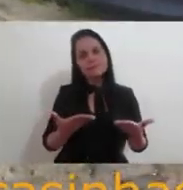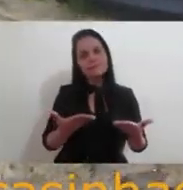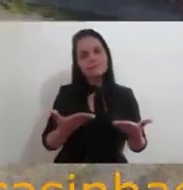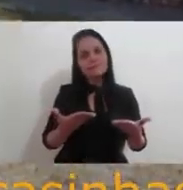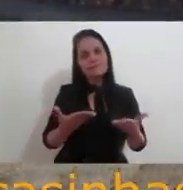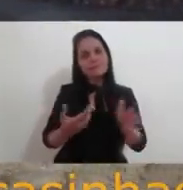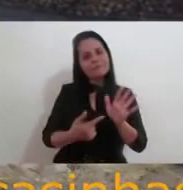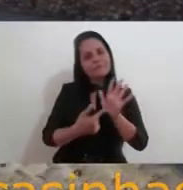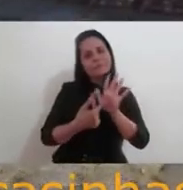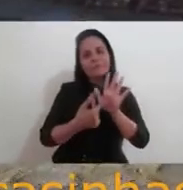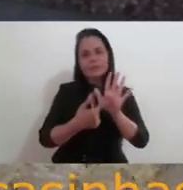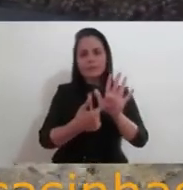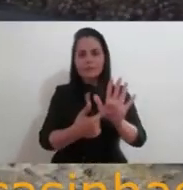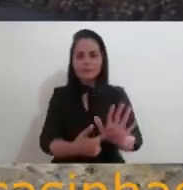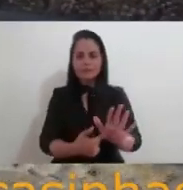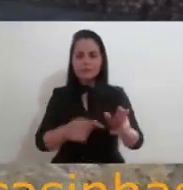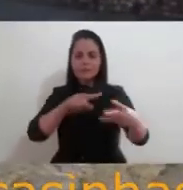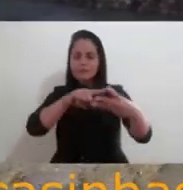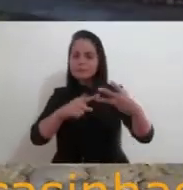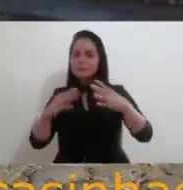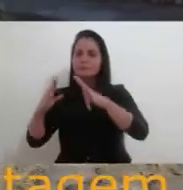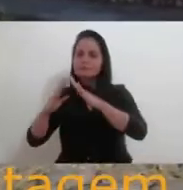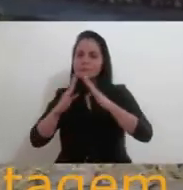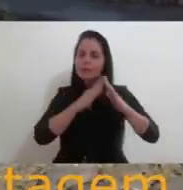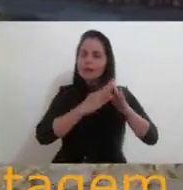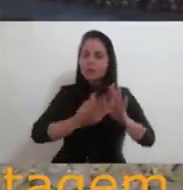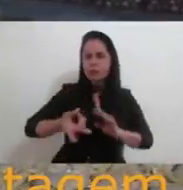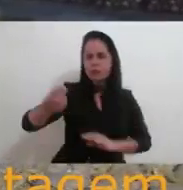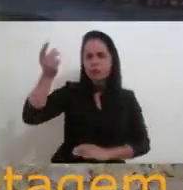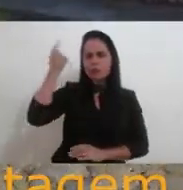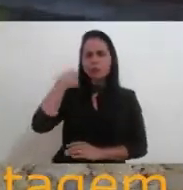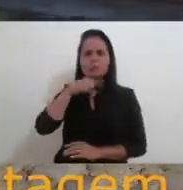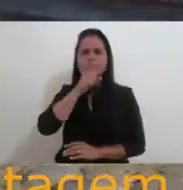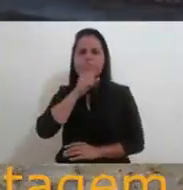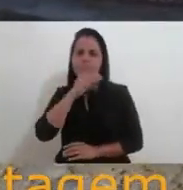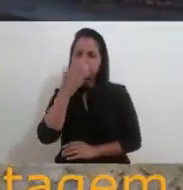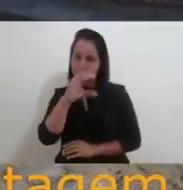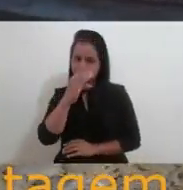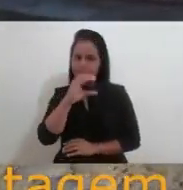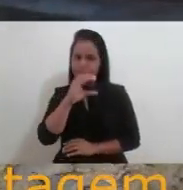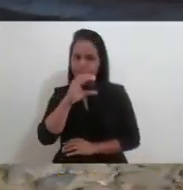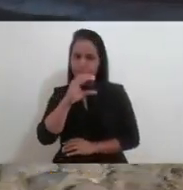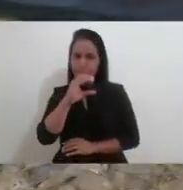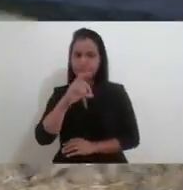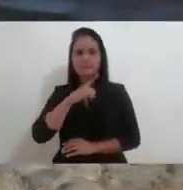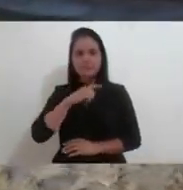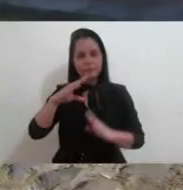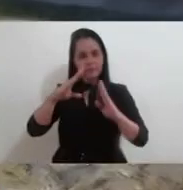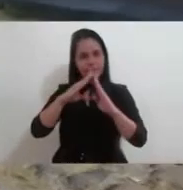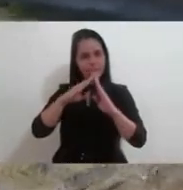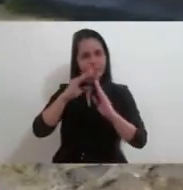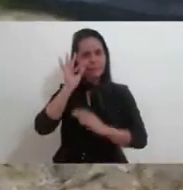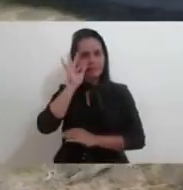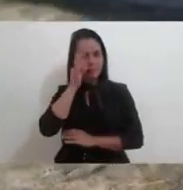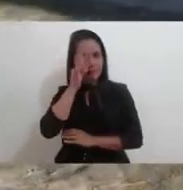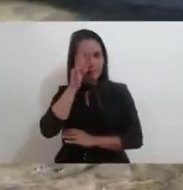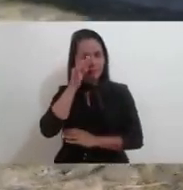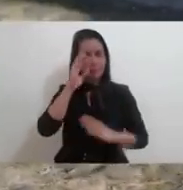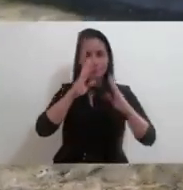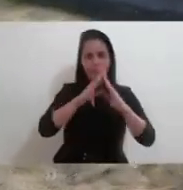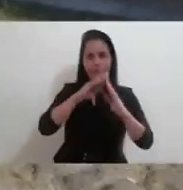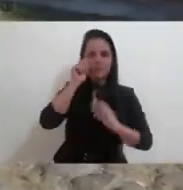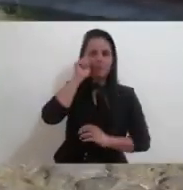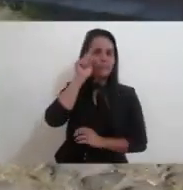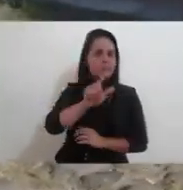Estamos aqui nas três casinhas mais antigas de Contagem. Aqui tem a casa